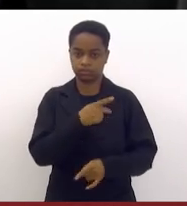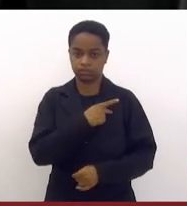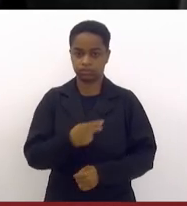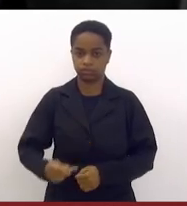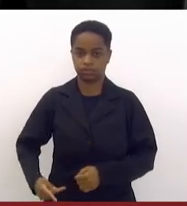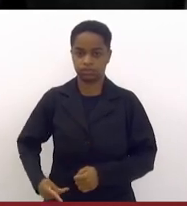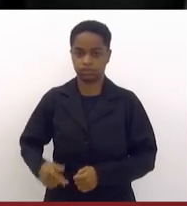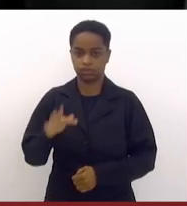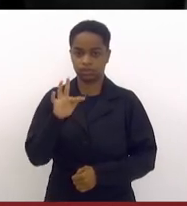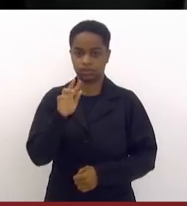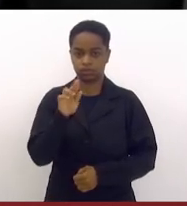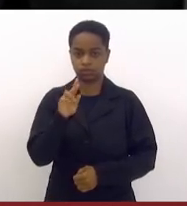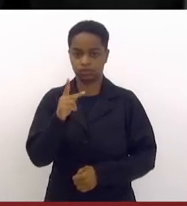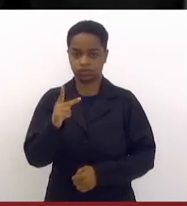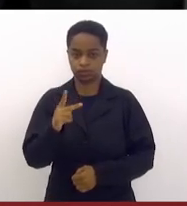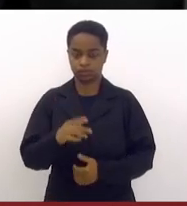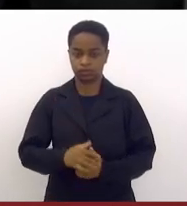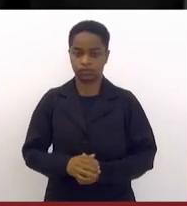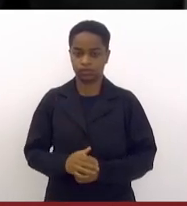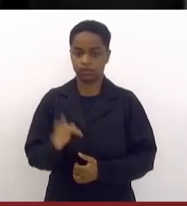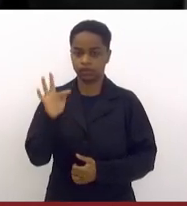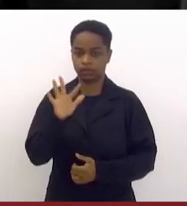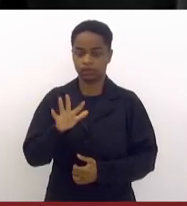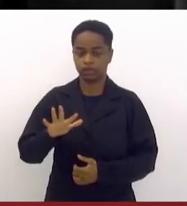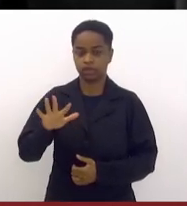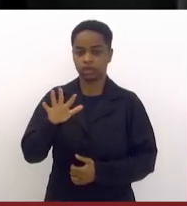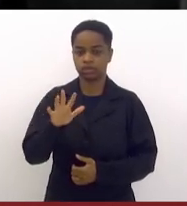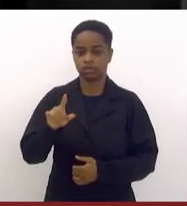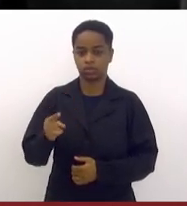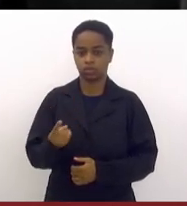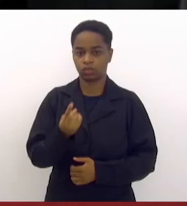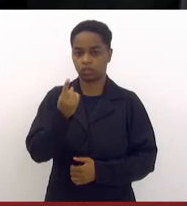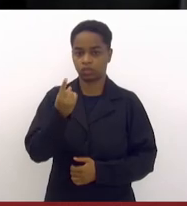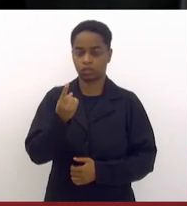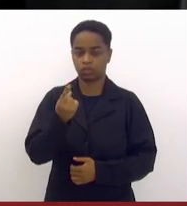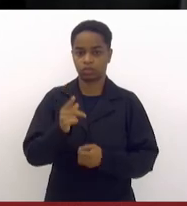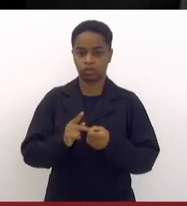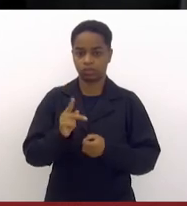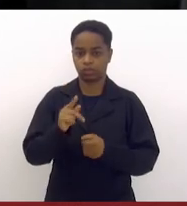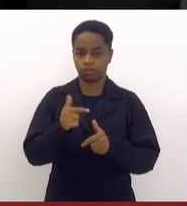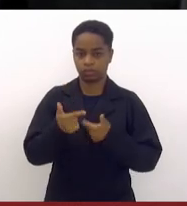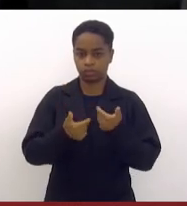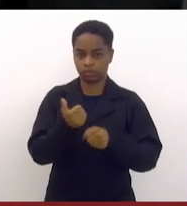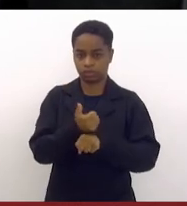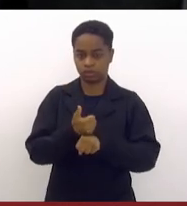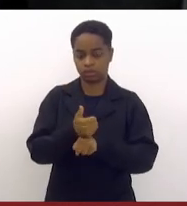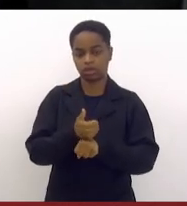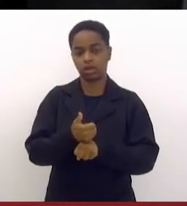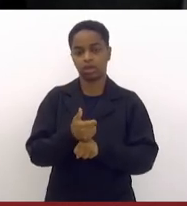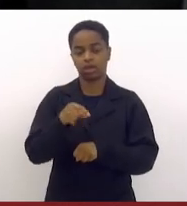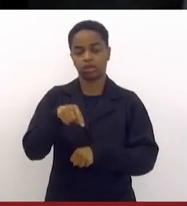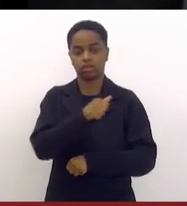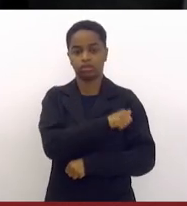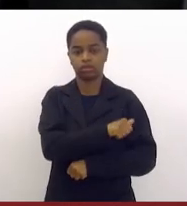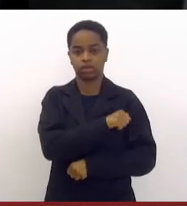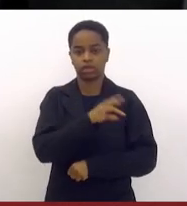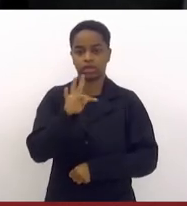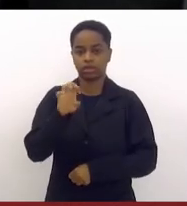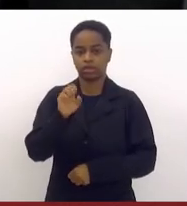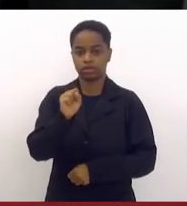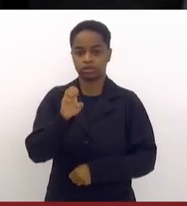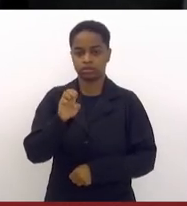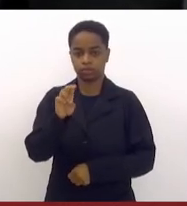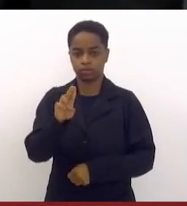da fup Federação Única dos Petroleiros do Rio de Janeiro o Senor tezeu